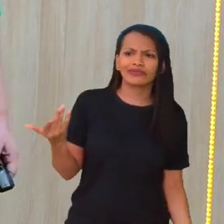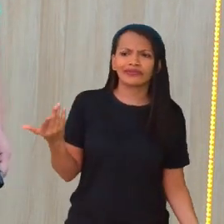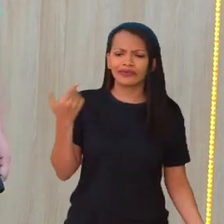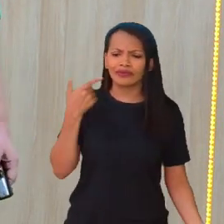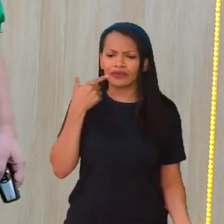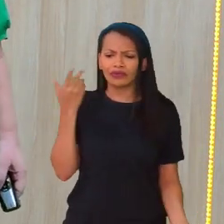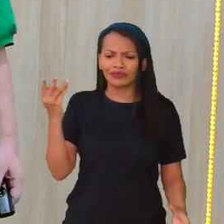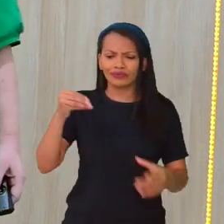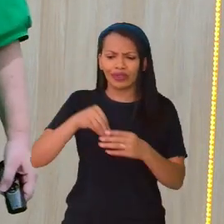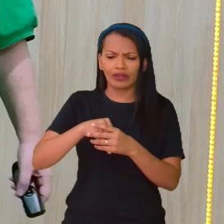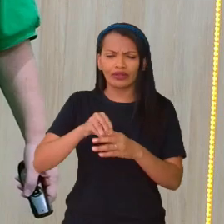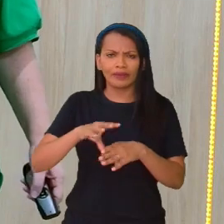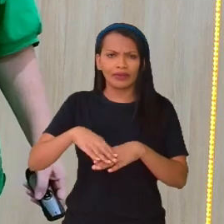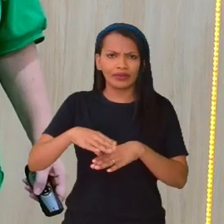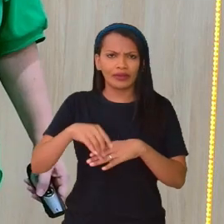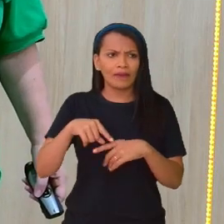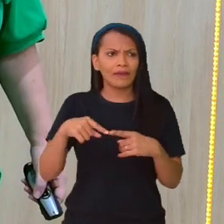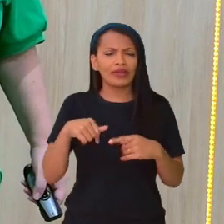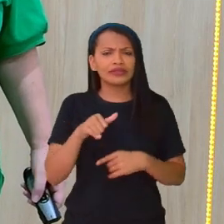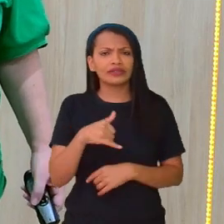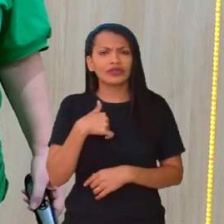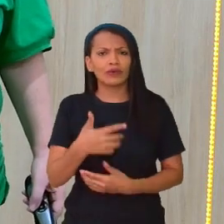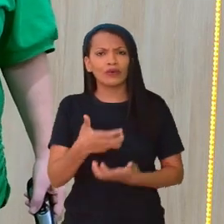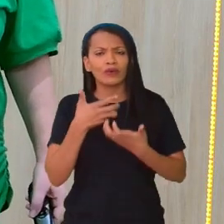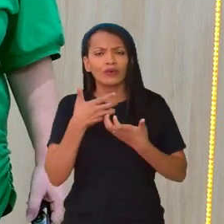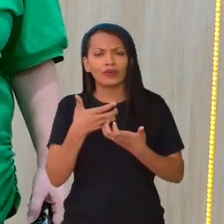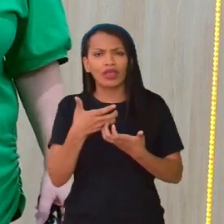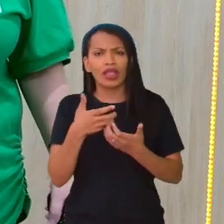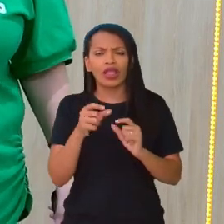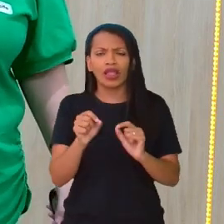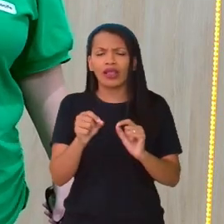da matemática? Mas e se eu quiser